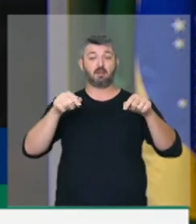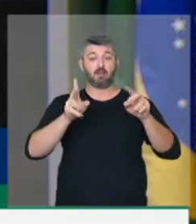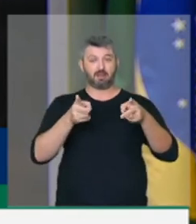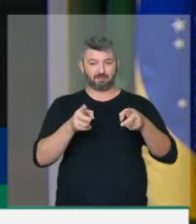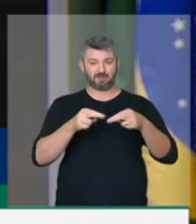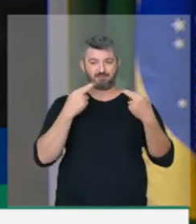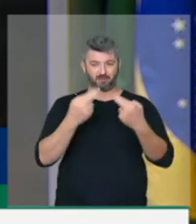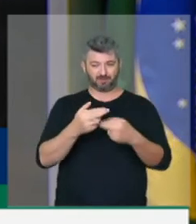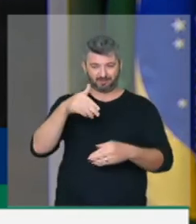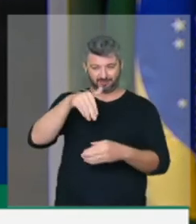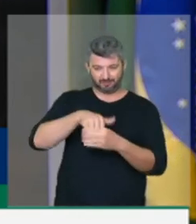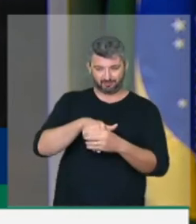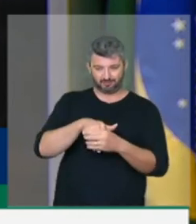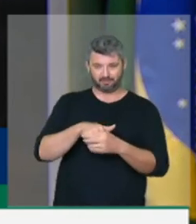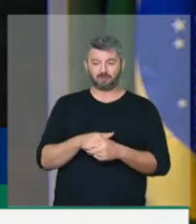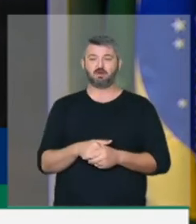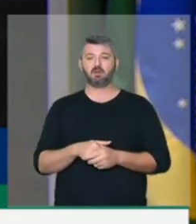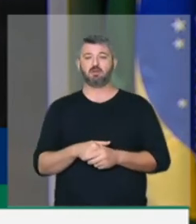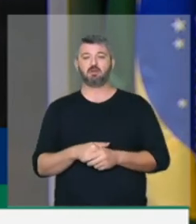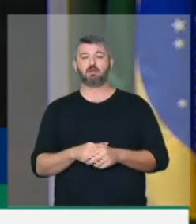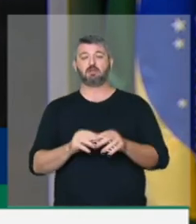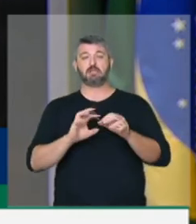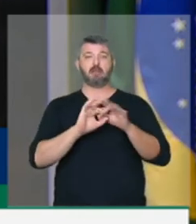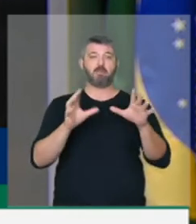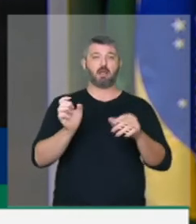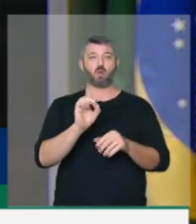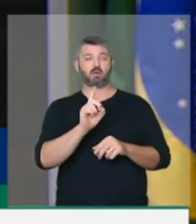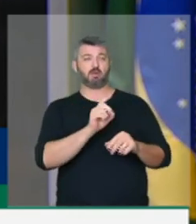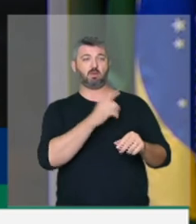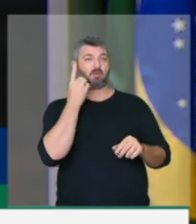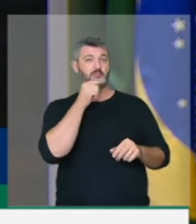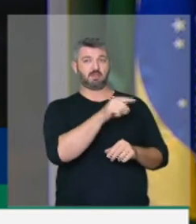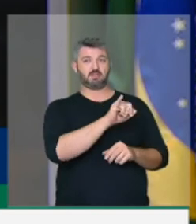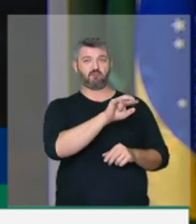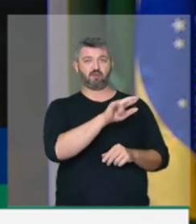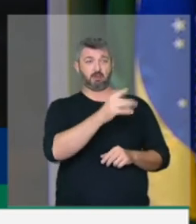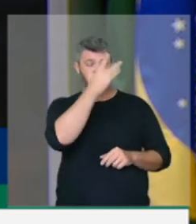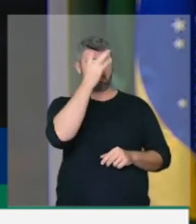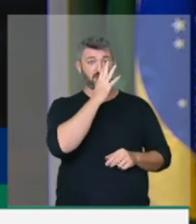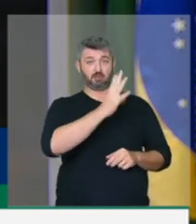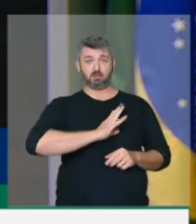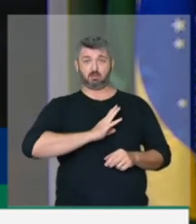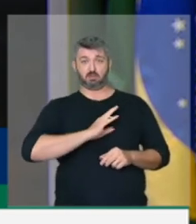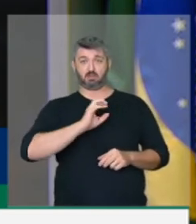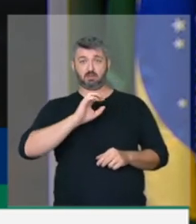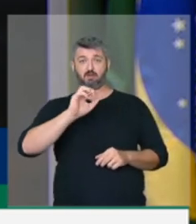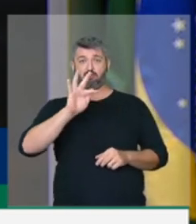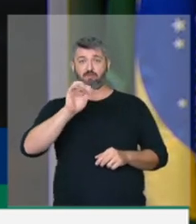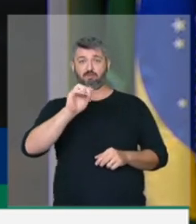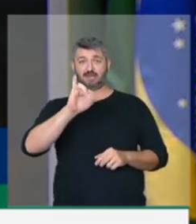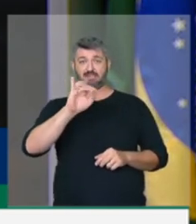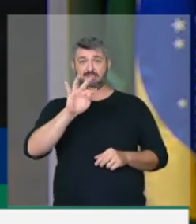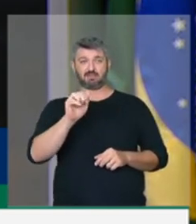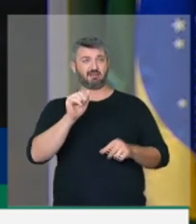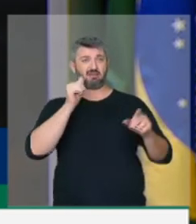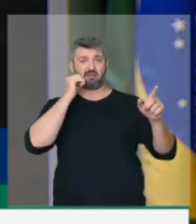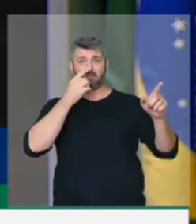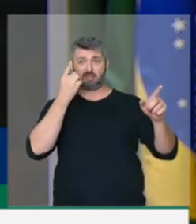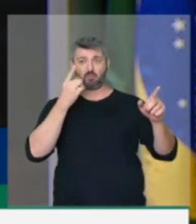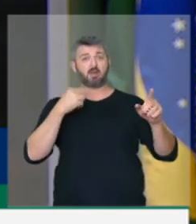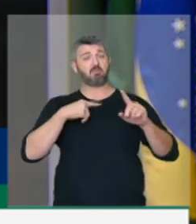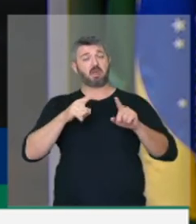nós votamos pela possível liberdade de Daniel Silveira, eu fui chamada de fascista, indiretamente por uma parlamentar, mas